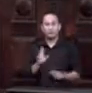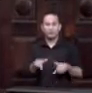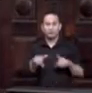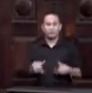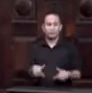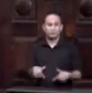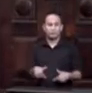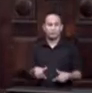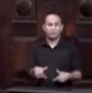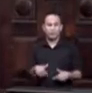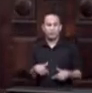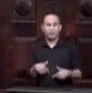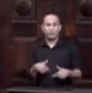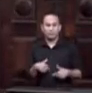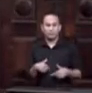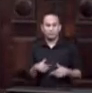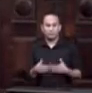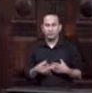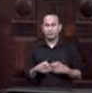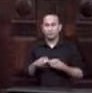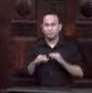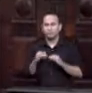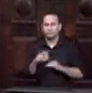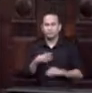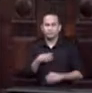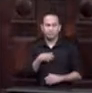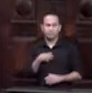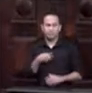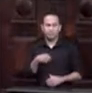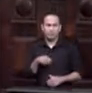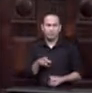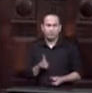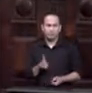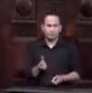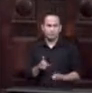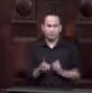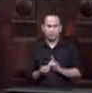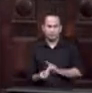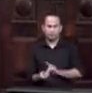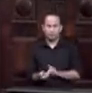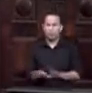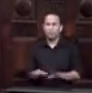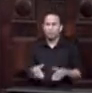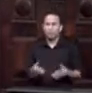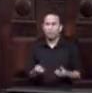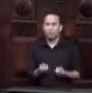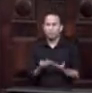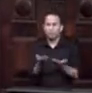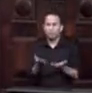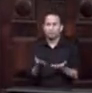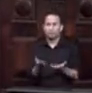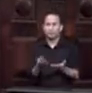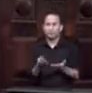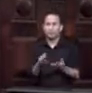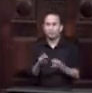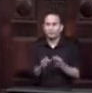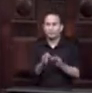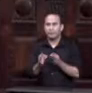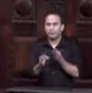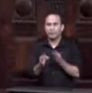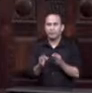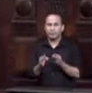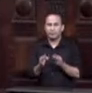Então, qualquer servidor, a mesma coisa do servidor do Tribunal de Contas, quando oferece o parecer técnico. O